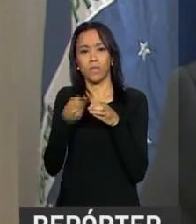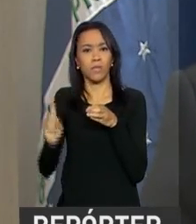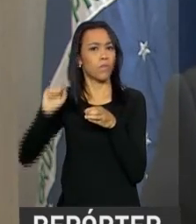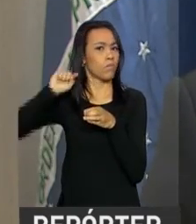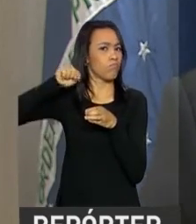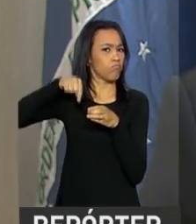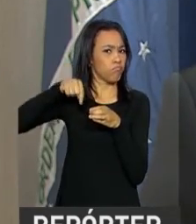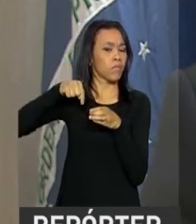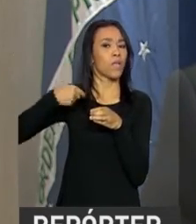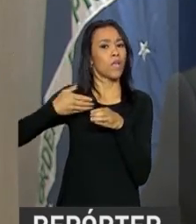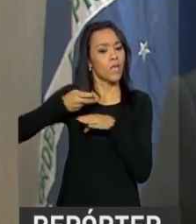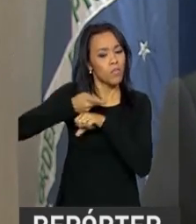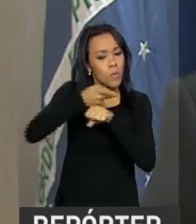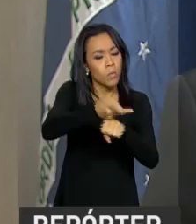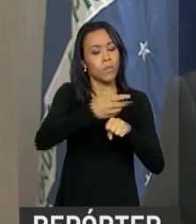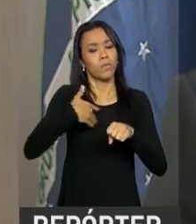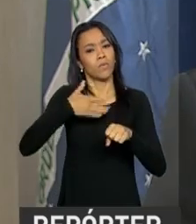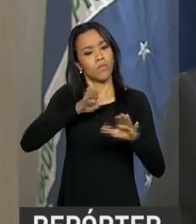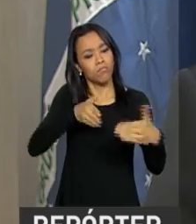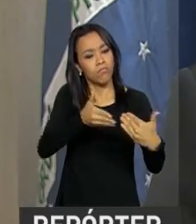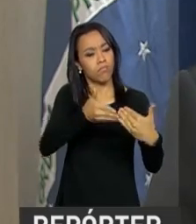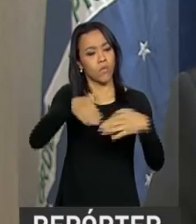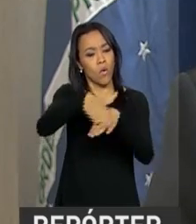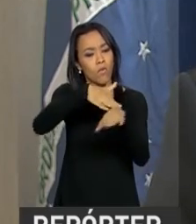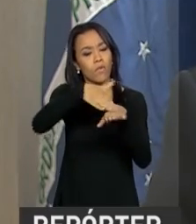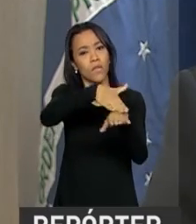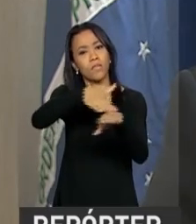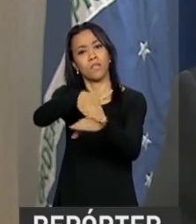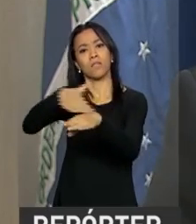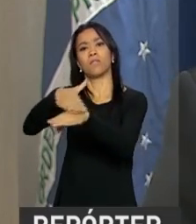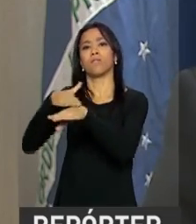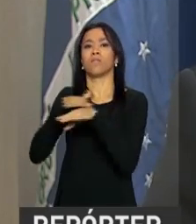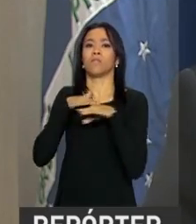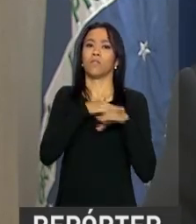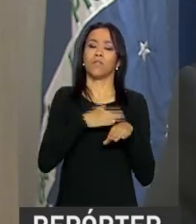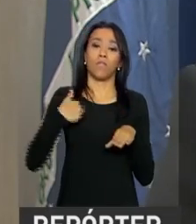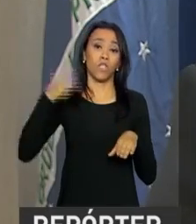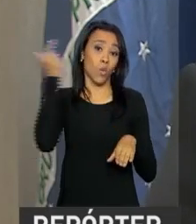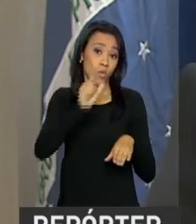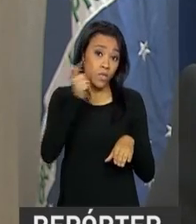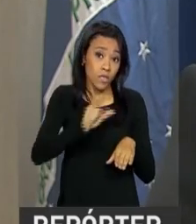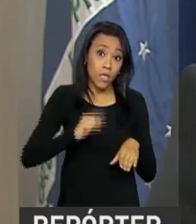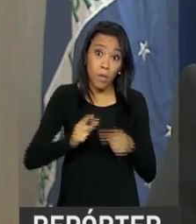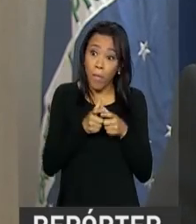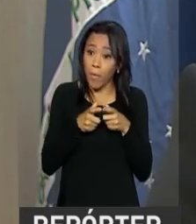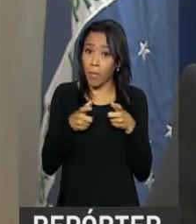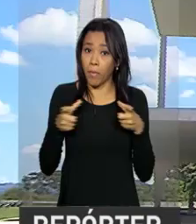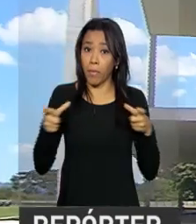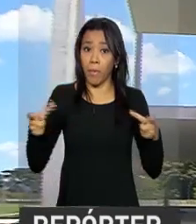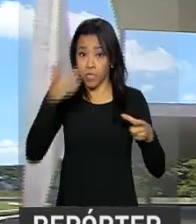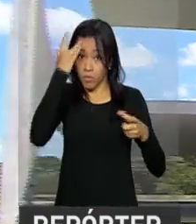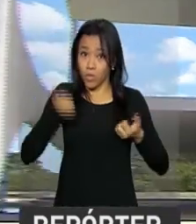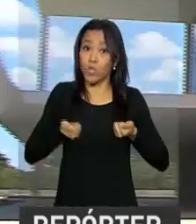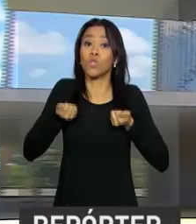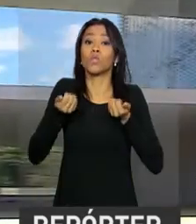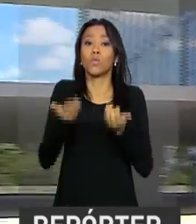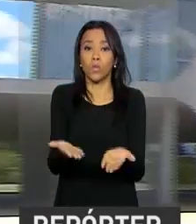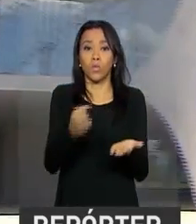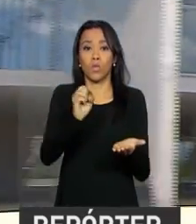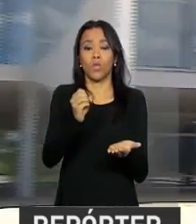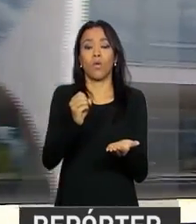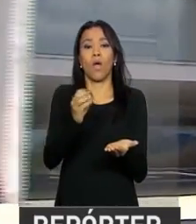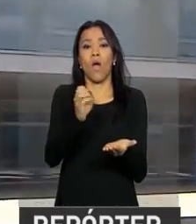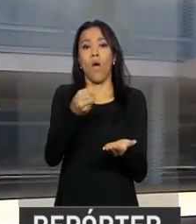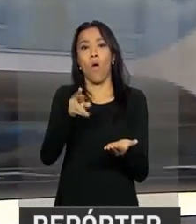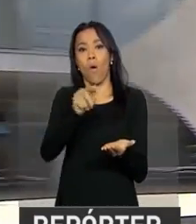aqui conversa e nec tce dialoguem para construirmos mais número de doadores no bairro no país o governo tem tomado